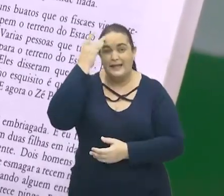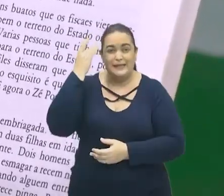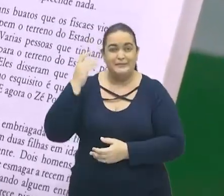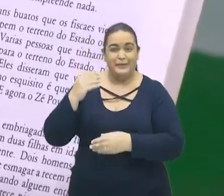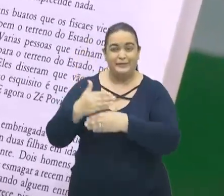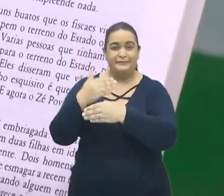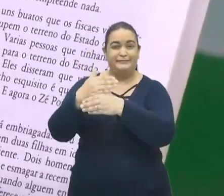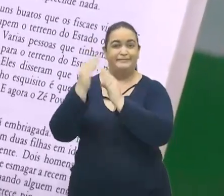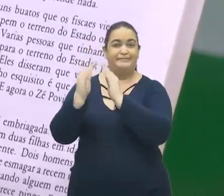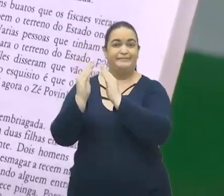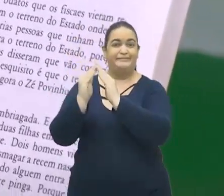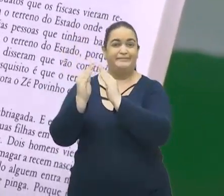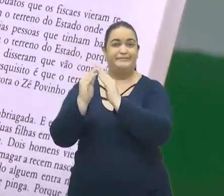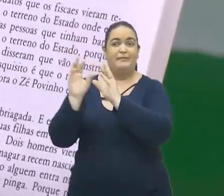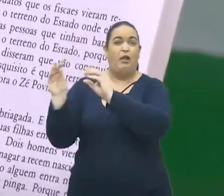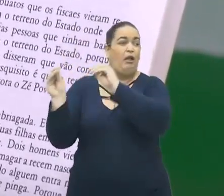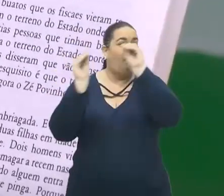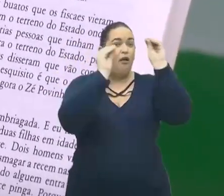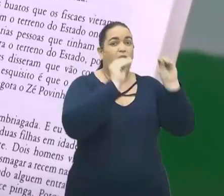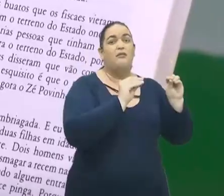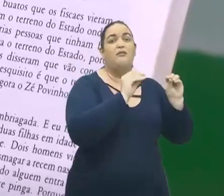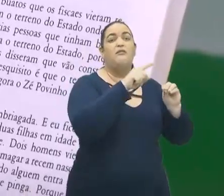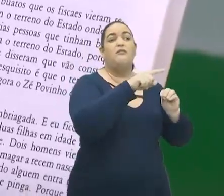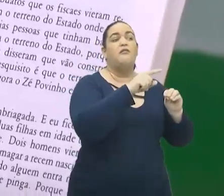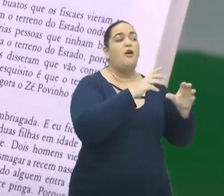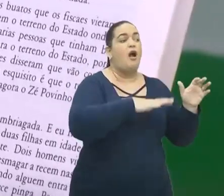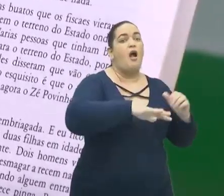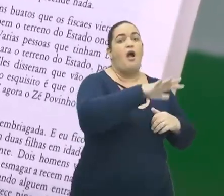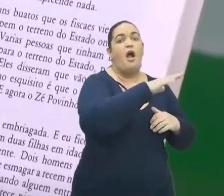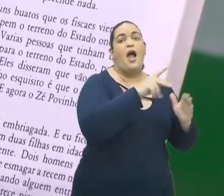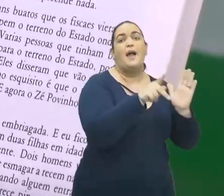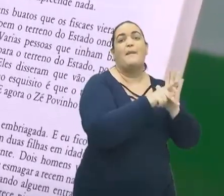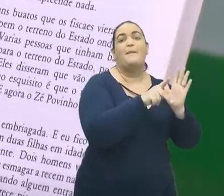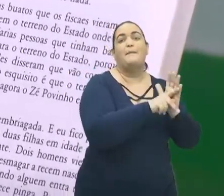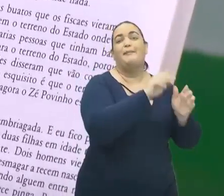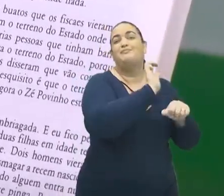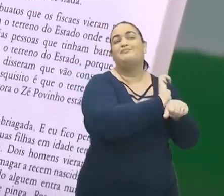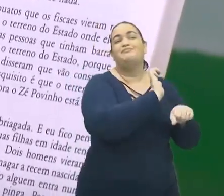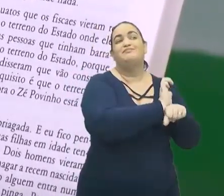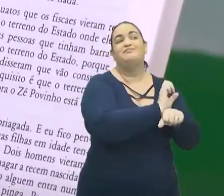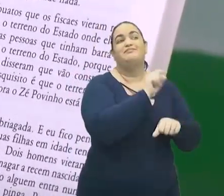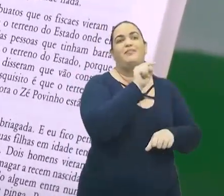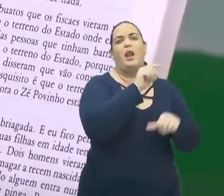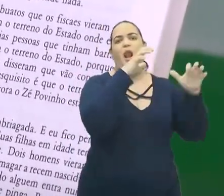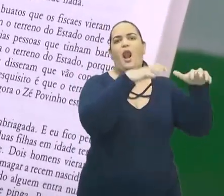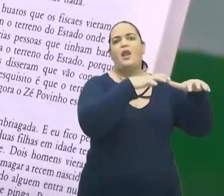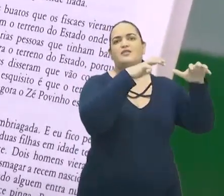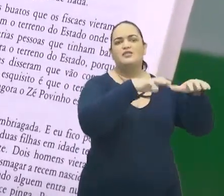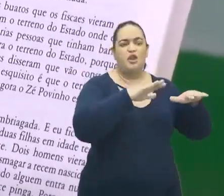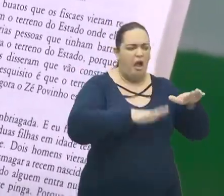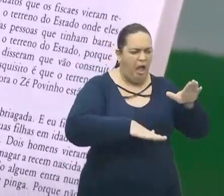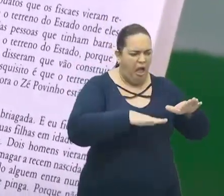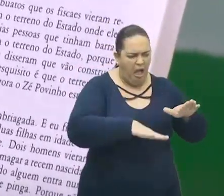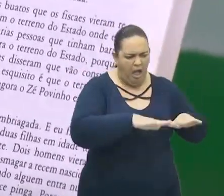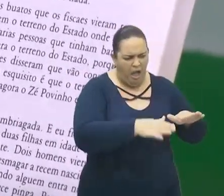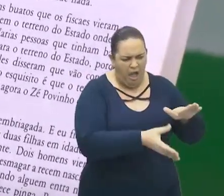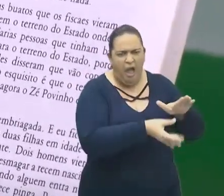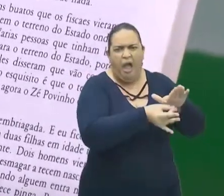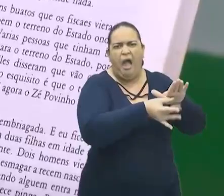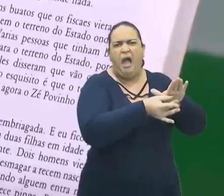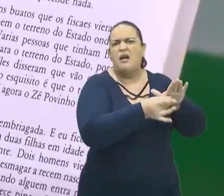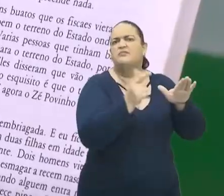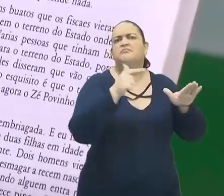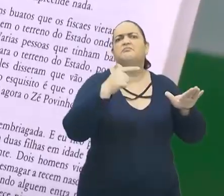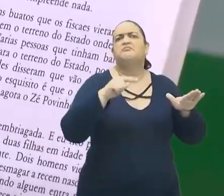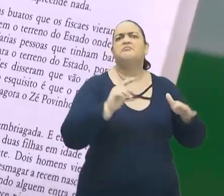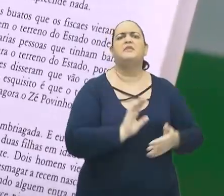na favela transferiram para o terreno do Estado, porque lá, quando chove, não há